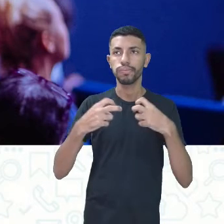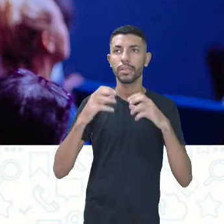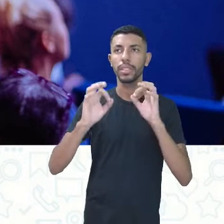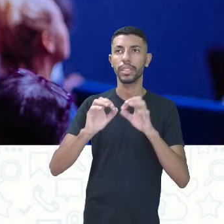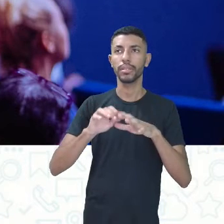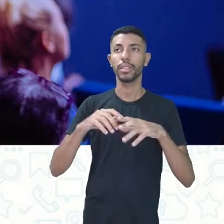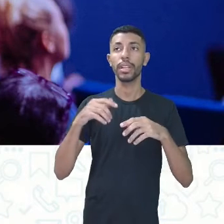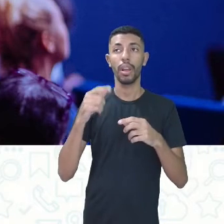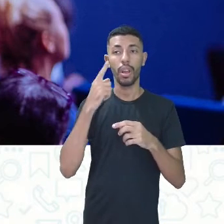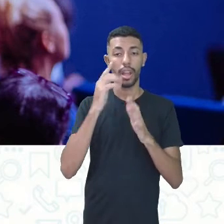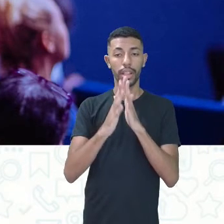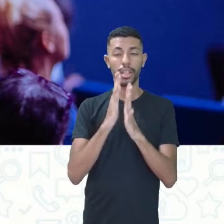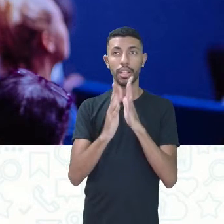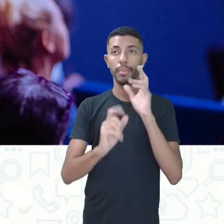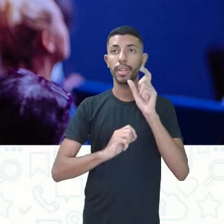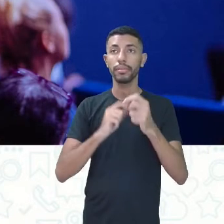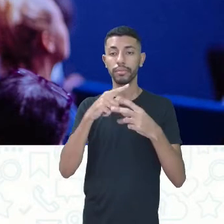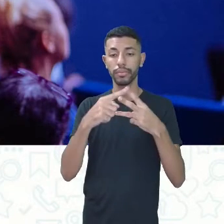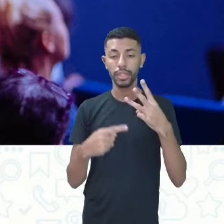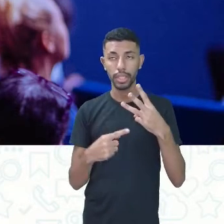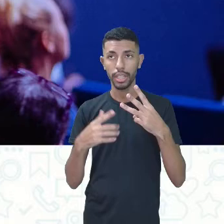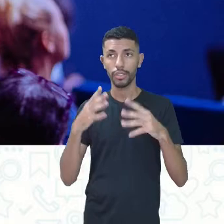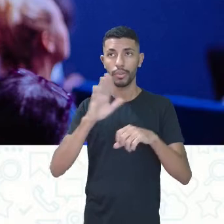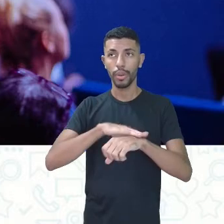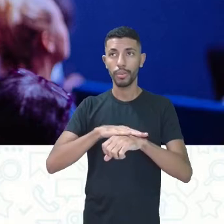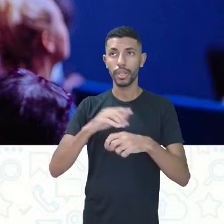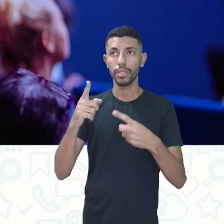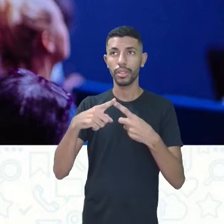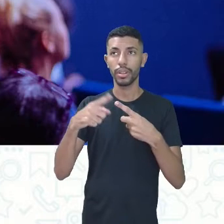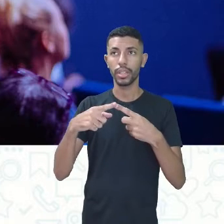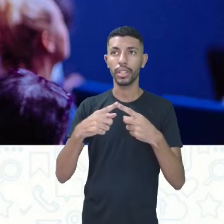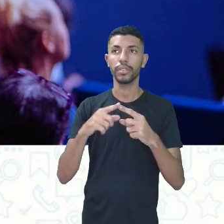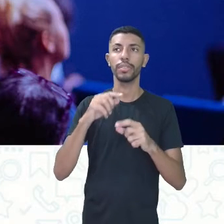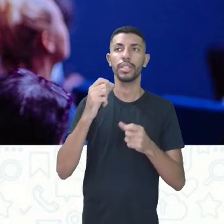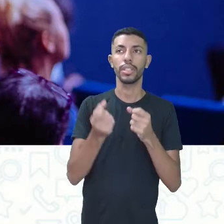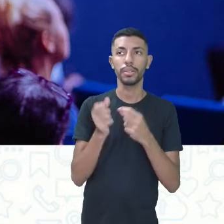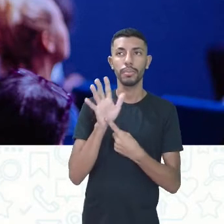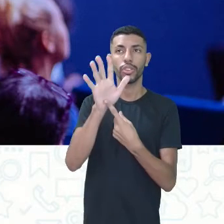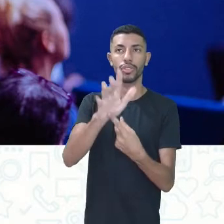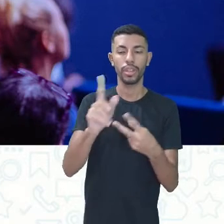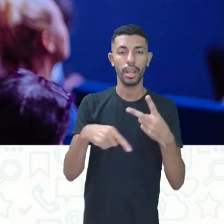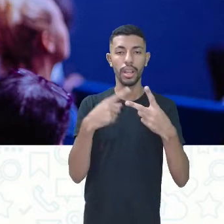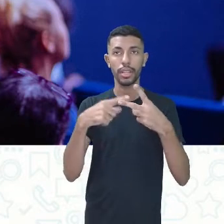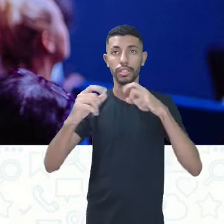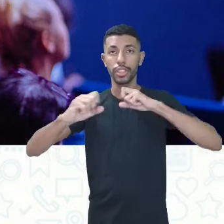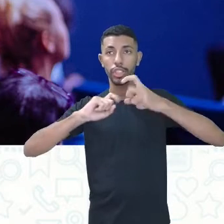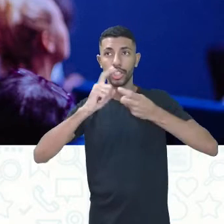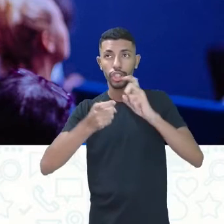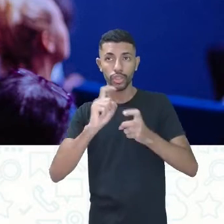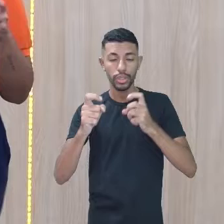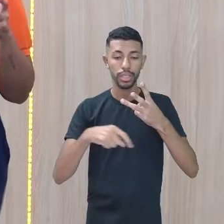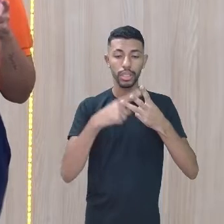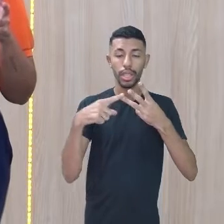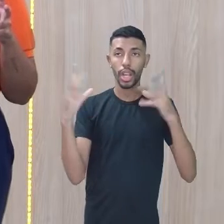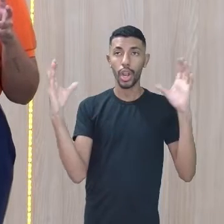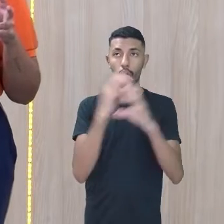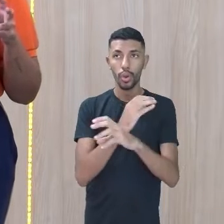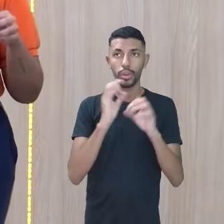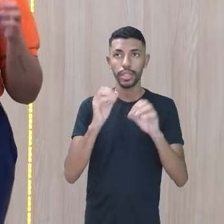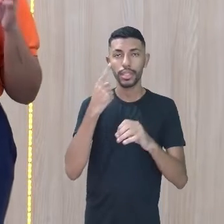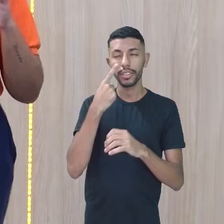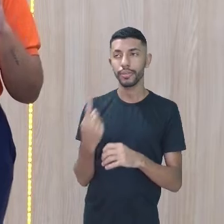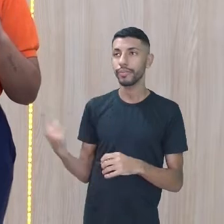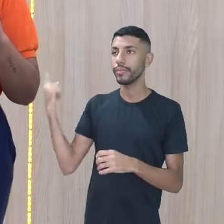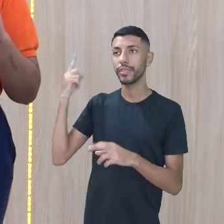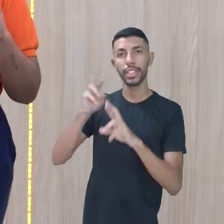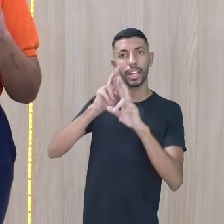seminário divide-se em 3 momentos: a fase de exposição, a de discussão e a de conclusão. A gente já tem aí uma diferença interessante,